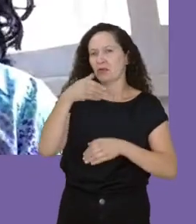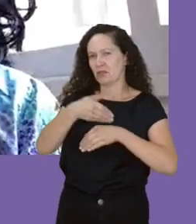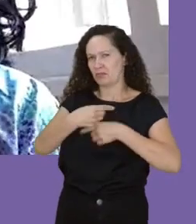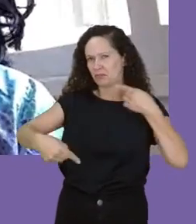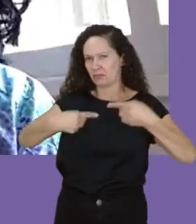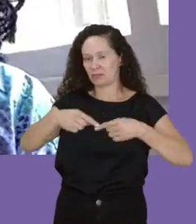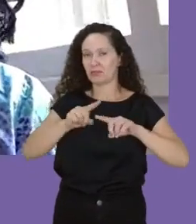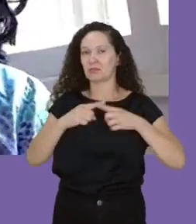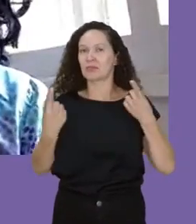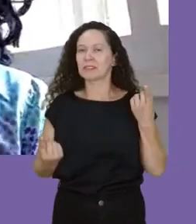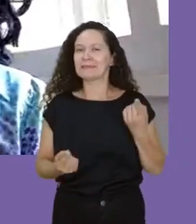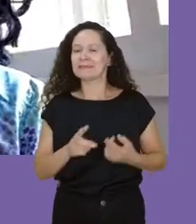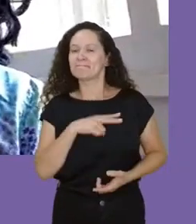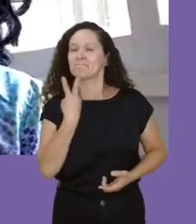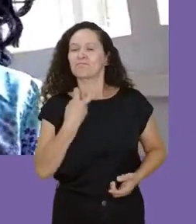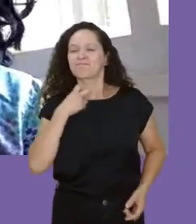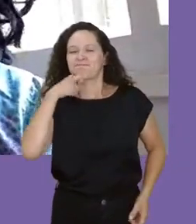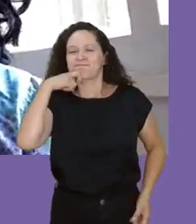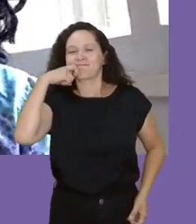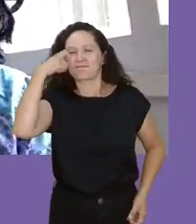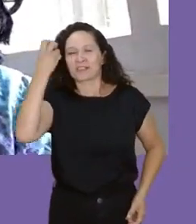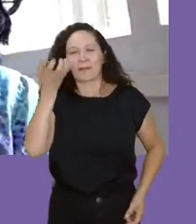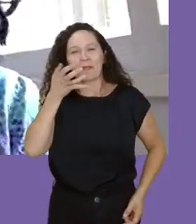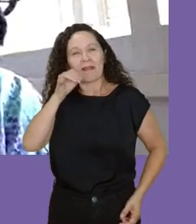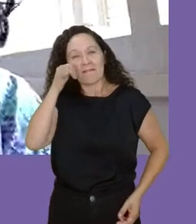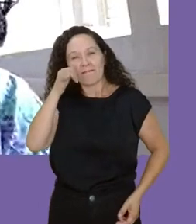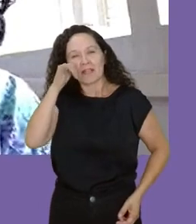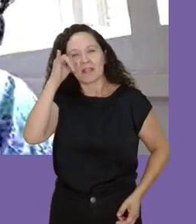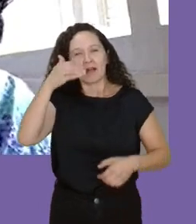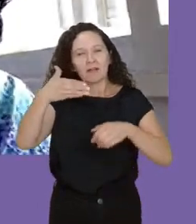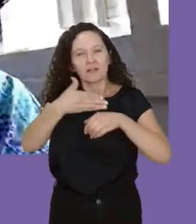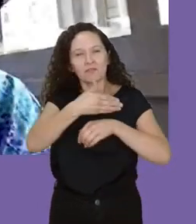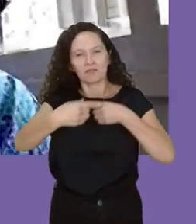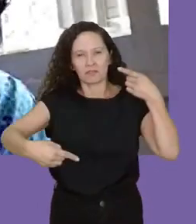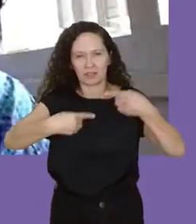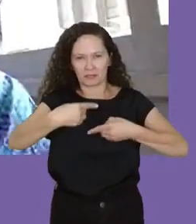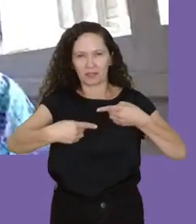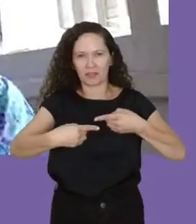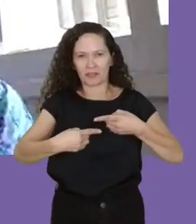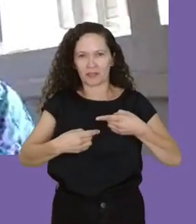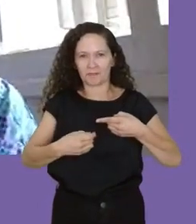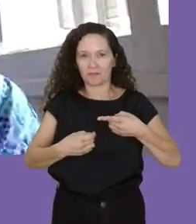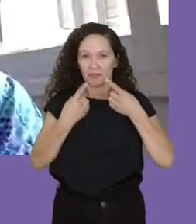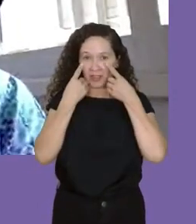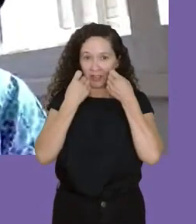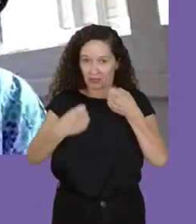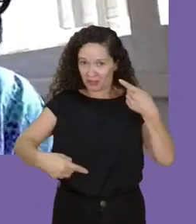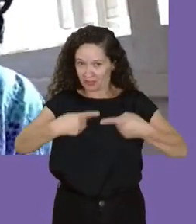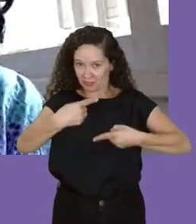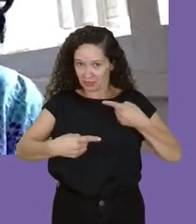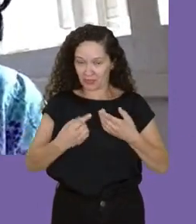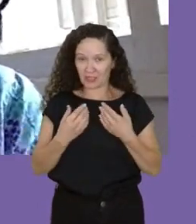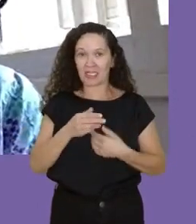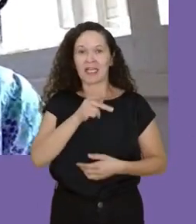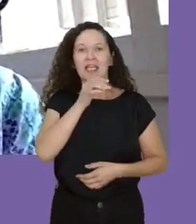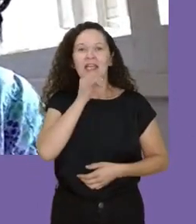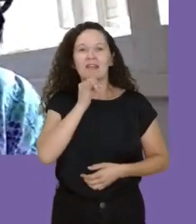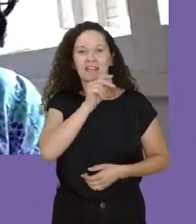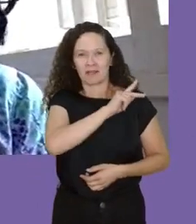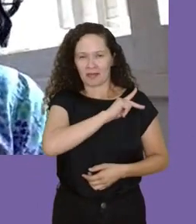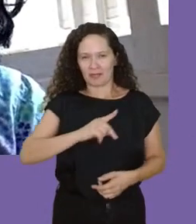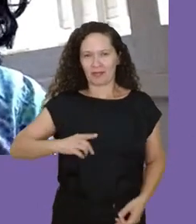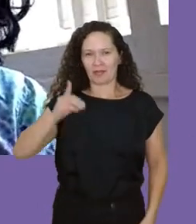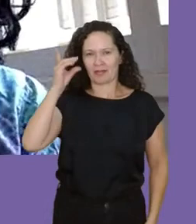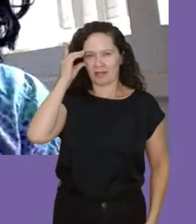é também para constranger a nossa presença nos espaços políticos. E a violência política, por exemplo, que a presidenta Dilma